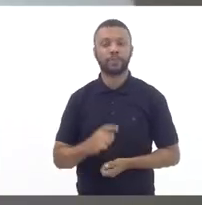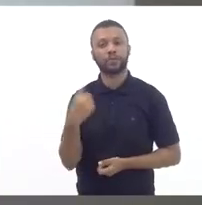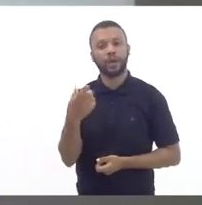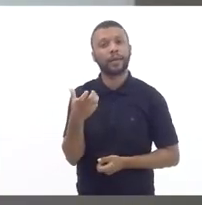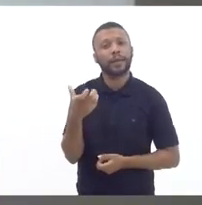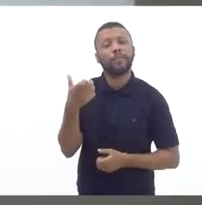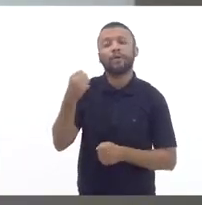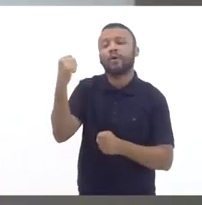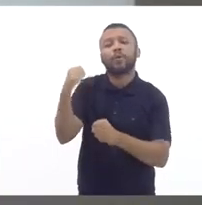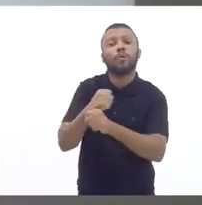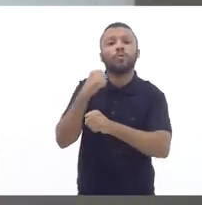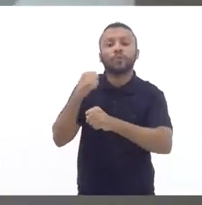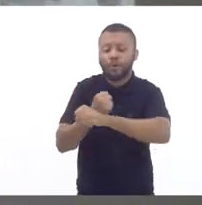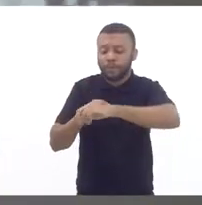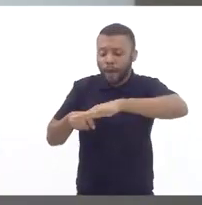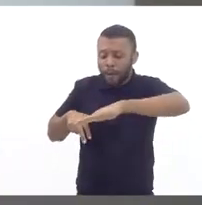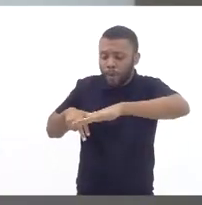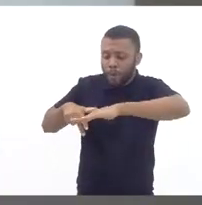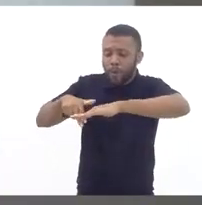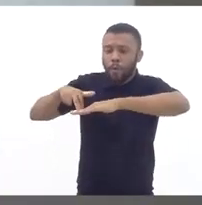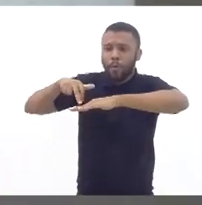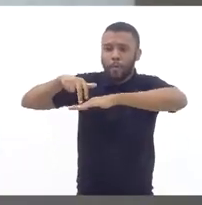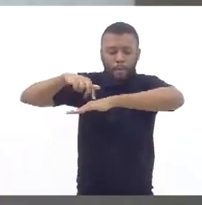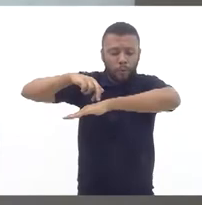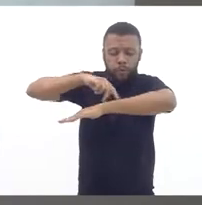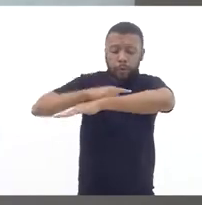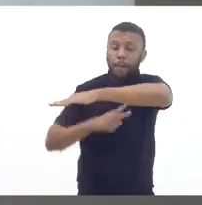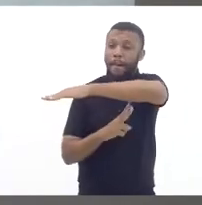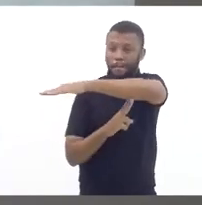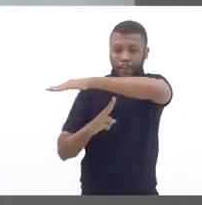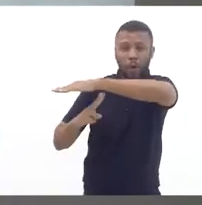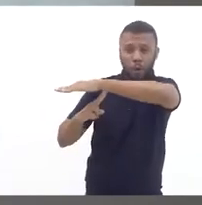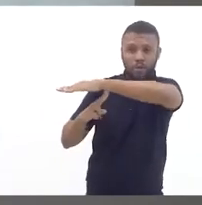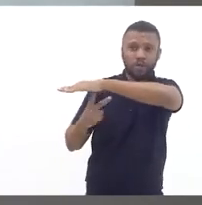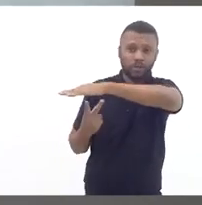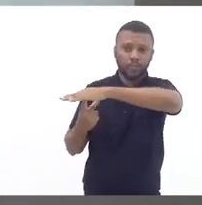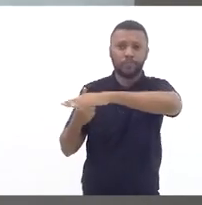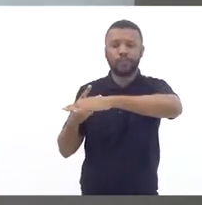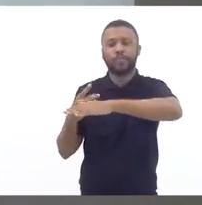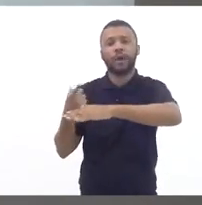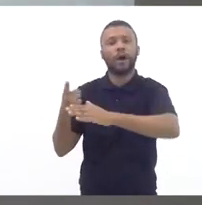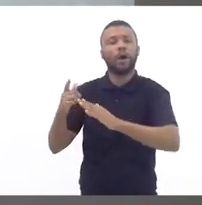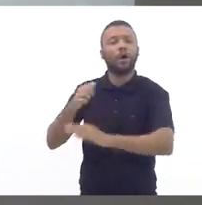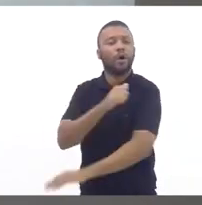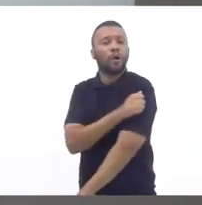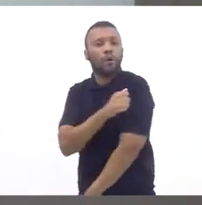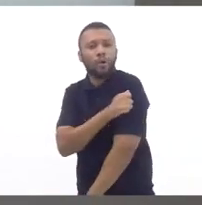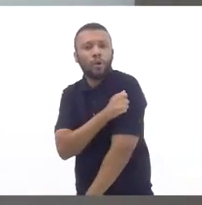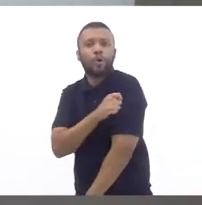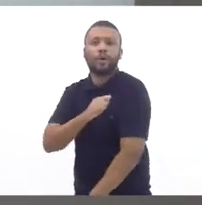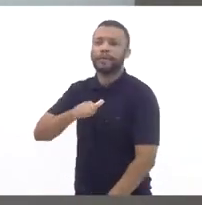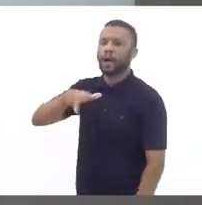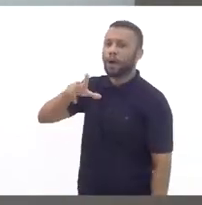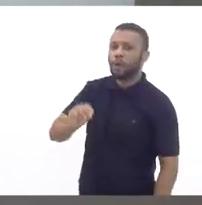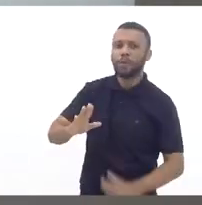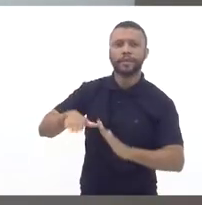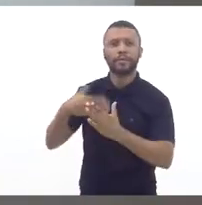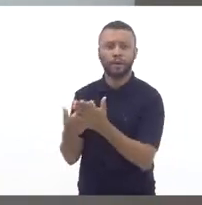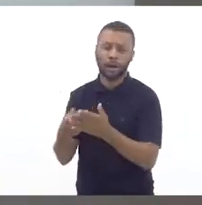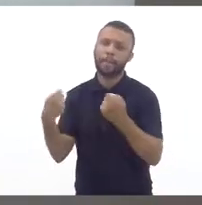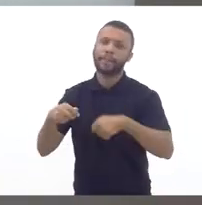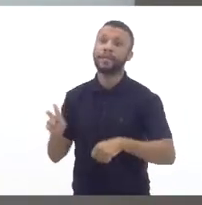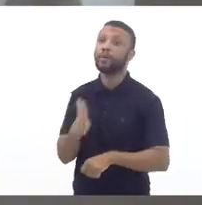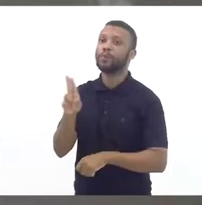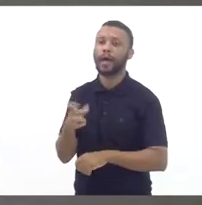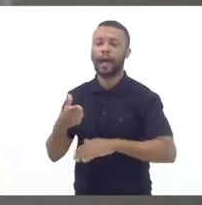passarela aonde a população utiliza. Porque a população do Sara Kubitschek, dos alunos, das escolas, do professor, todo mundo usa esse retão. Tem o